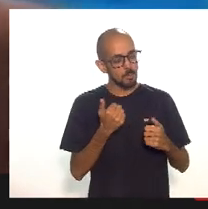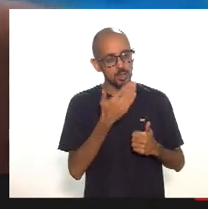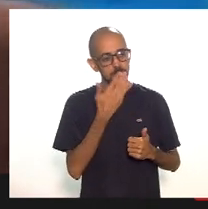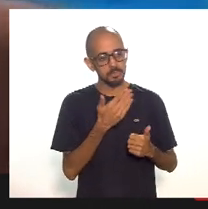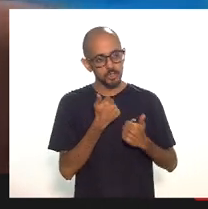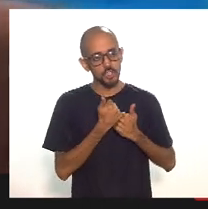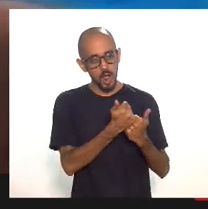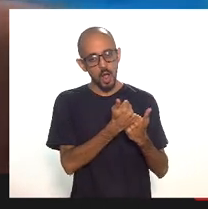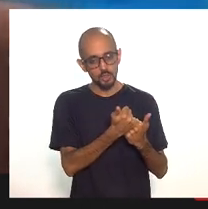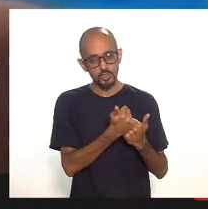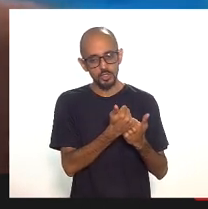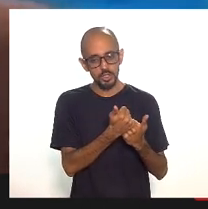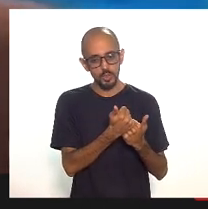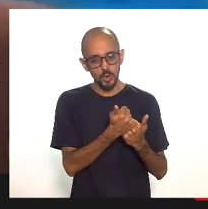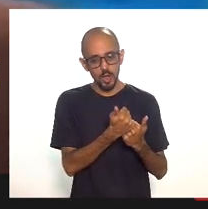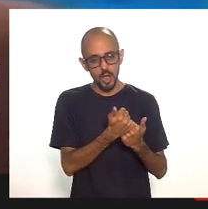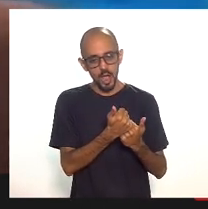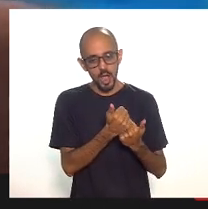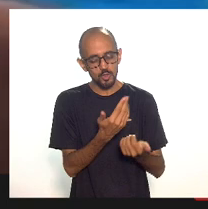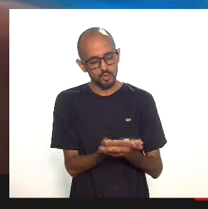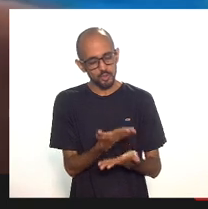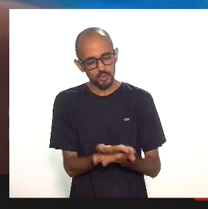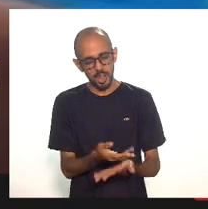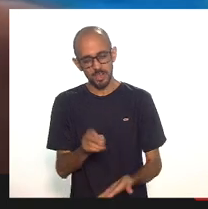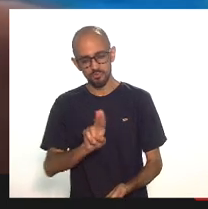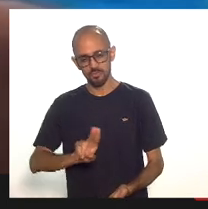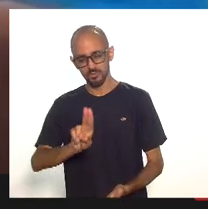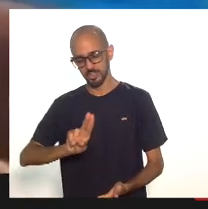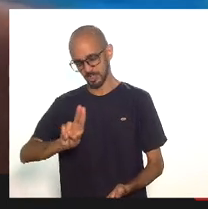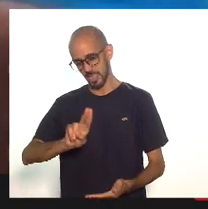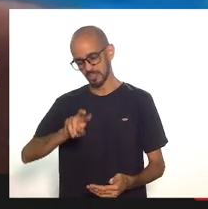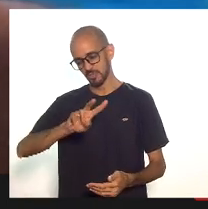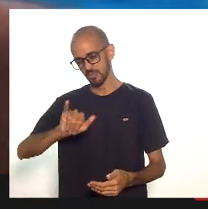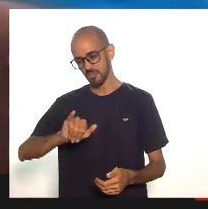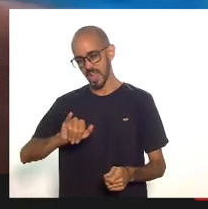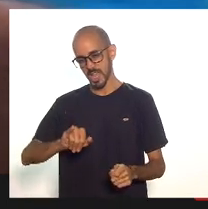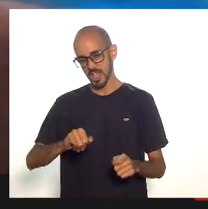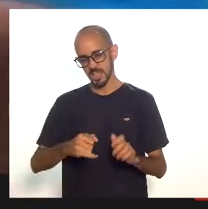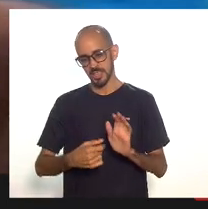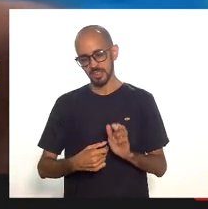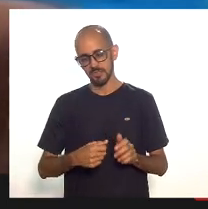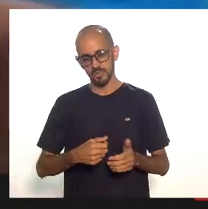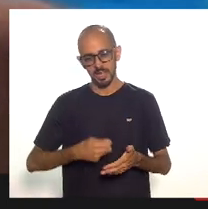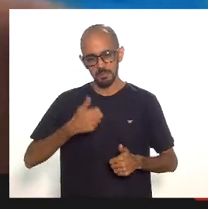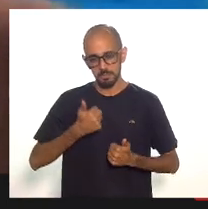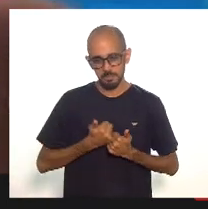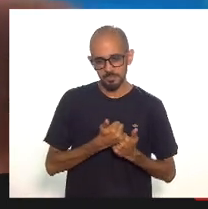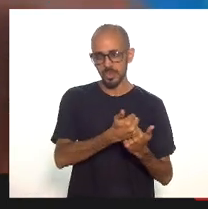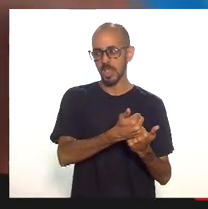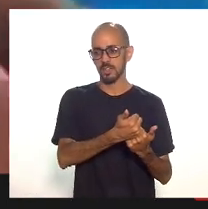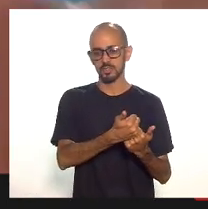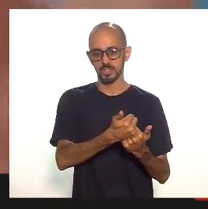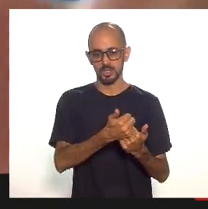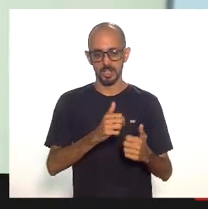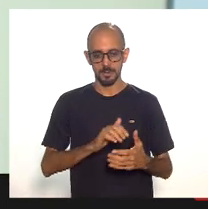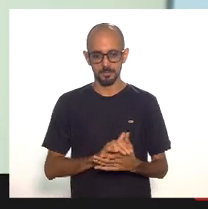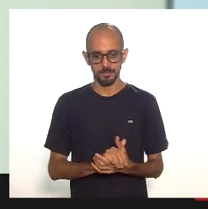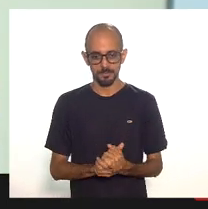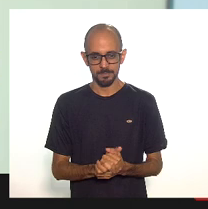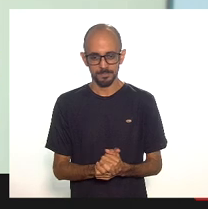aos universitários, que esses profissionais que vão aparecer, porque eles estão aí, né? Eu queria, então, chamar agora, lembrando